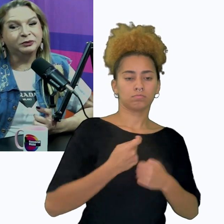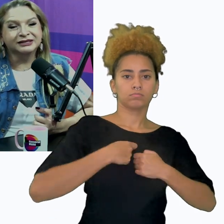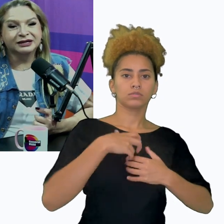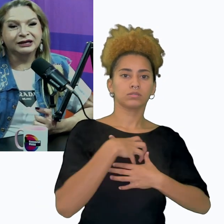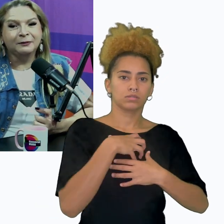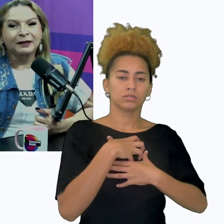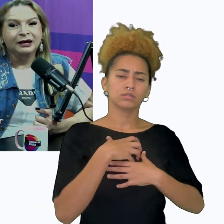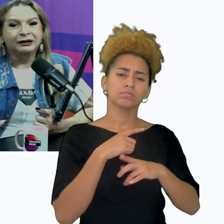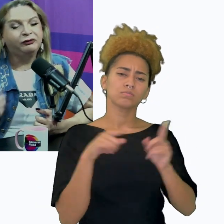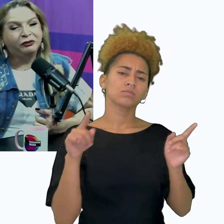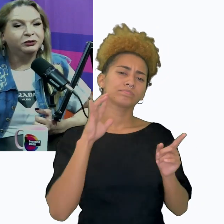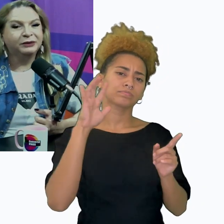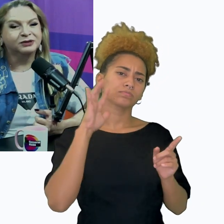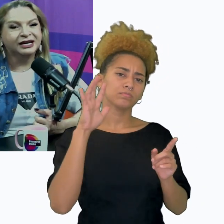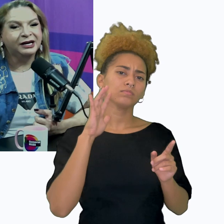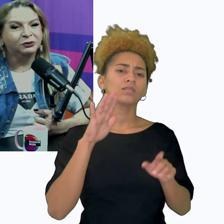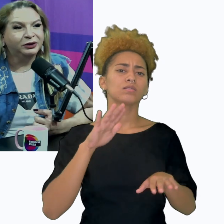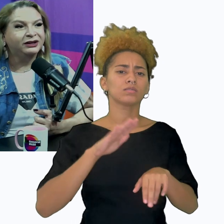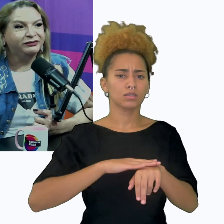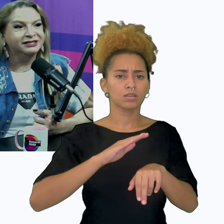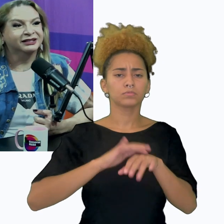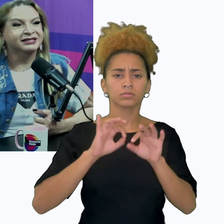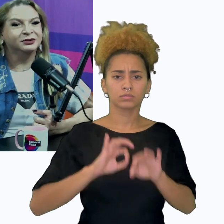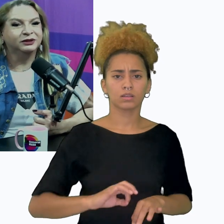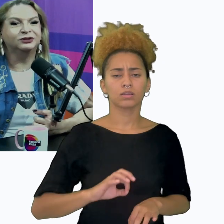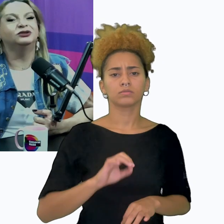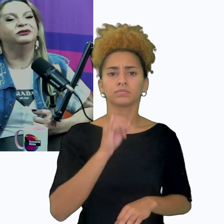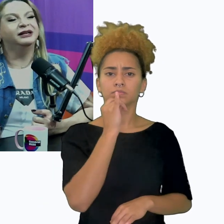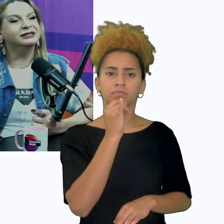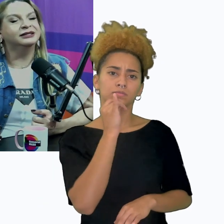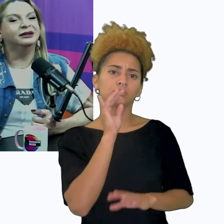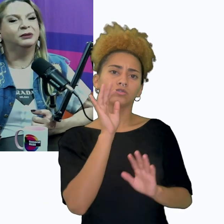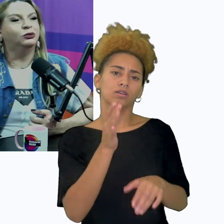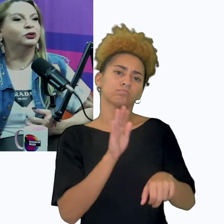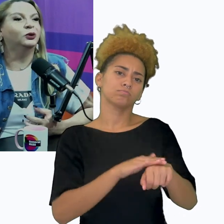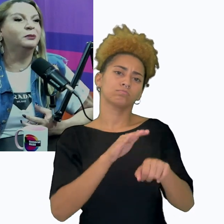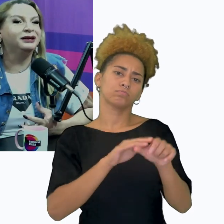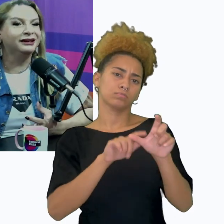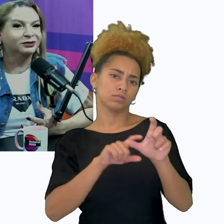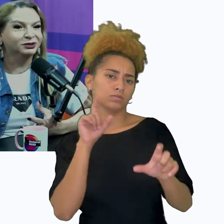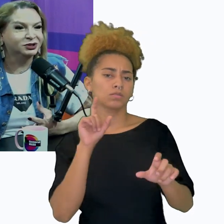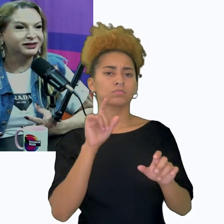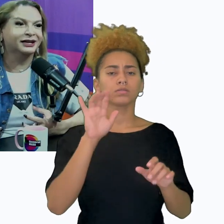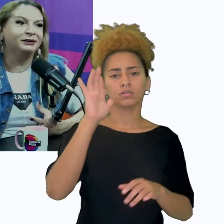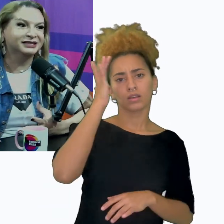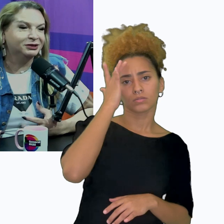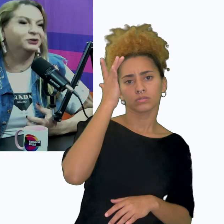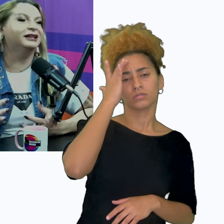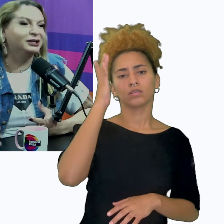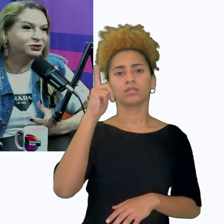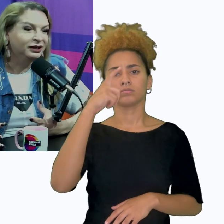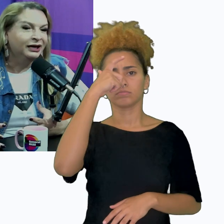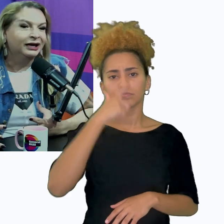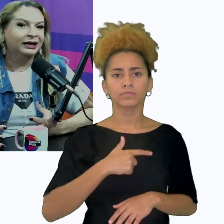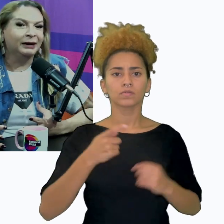eu pensei que foi no tempo certo, porque eu queria fazer a transição quando eu já tivesse uma autonomia, quando eu já tivesse cabeça,